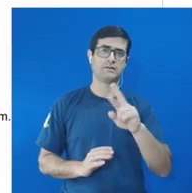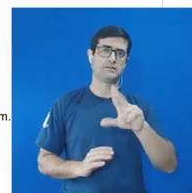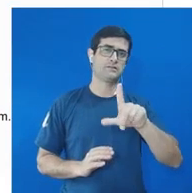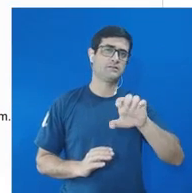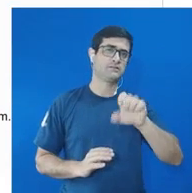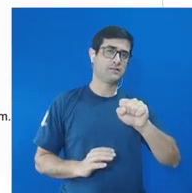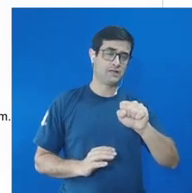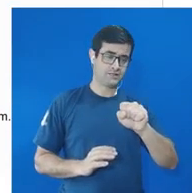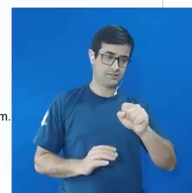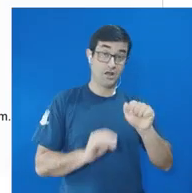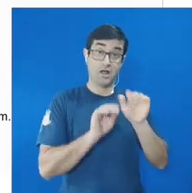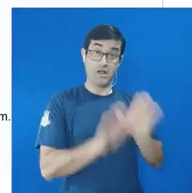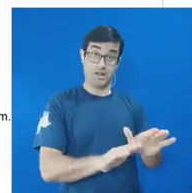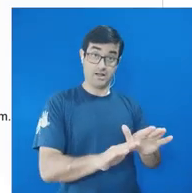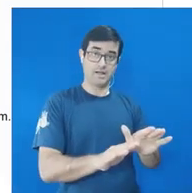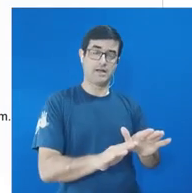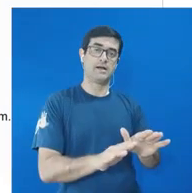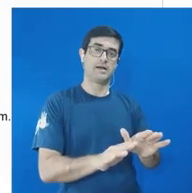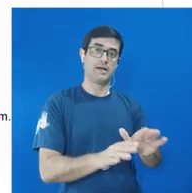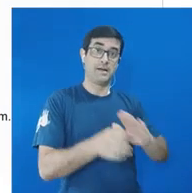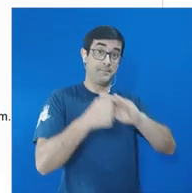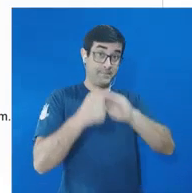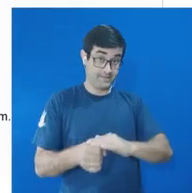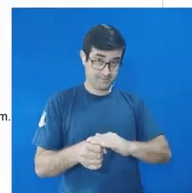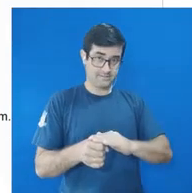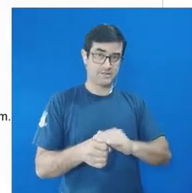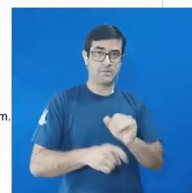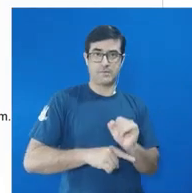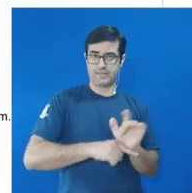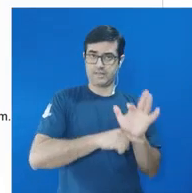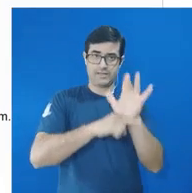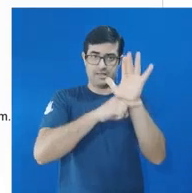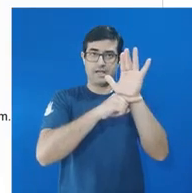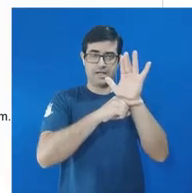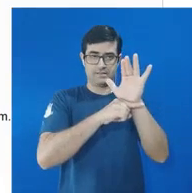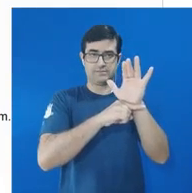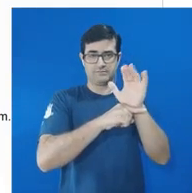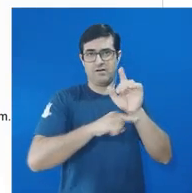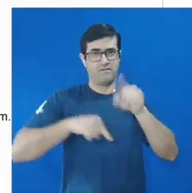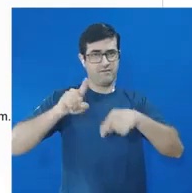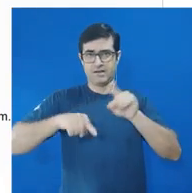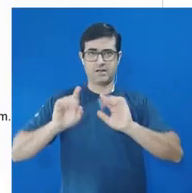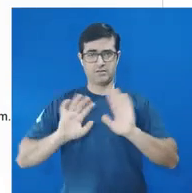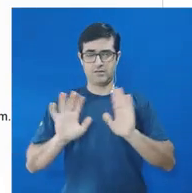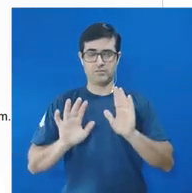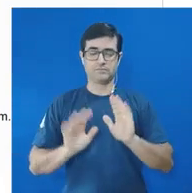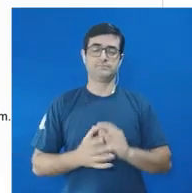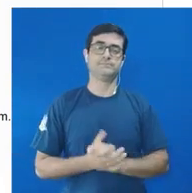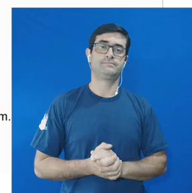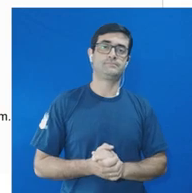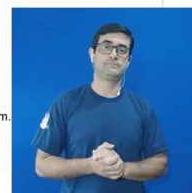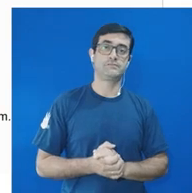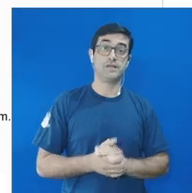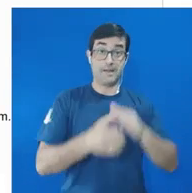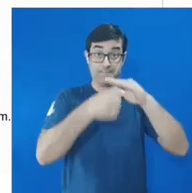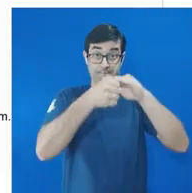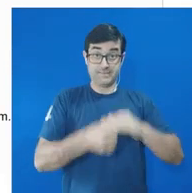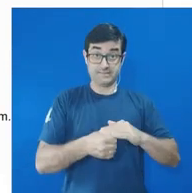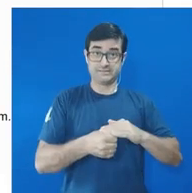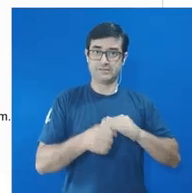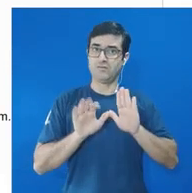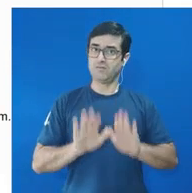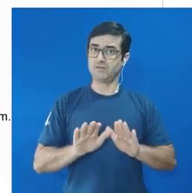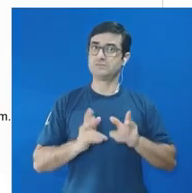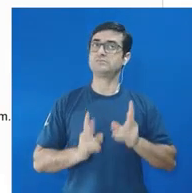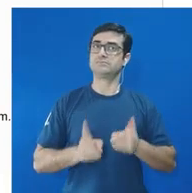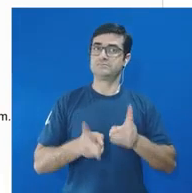e também a quantidade de gás. Nos dois, a quantidade de gás eu não variei, tá? Se eu fixei a pressão, o que variou? A